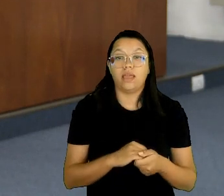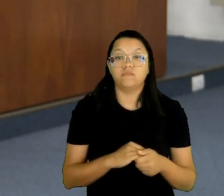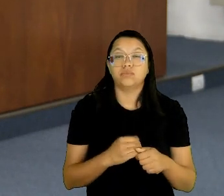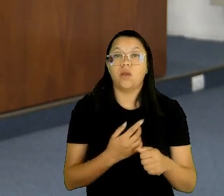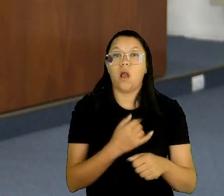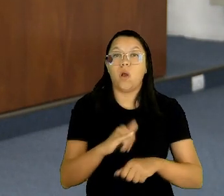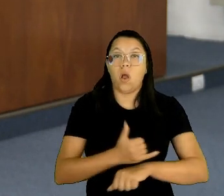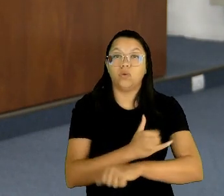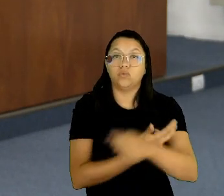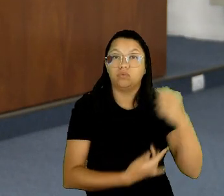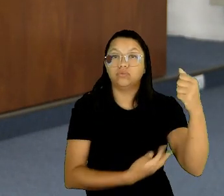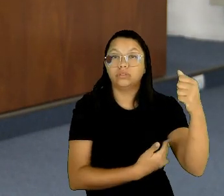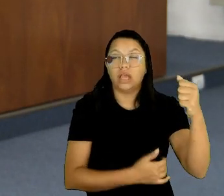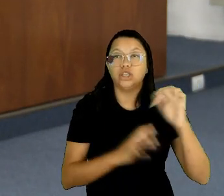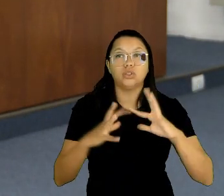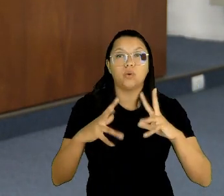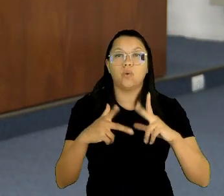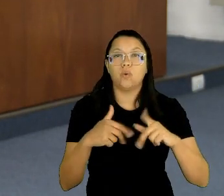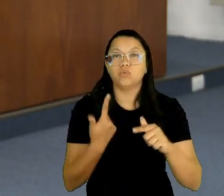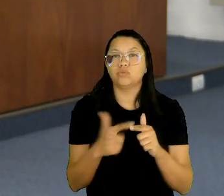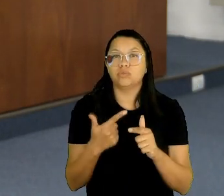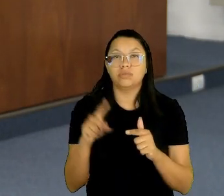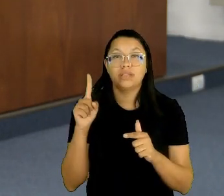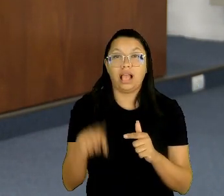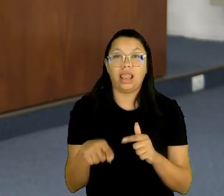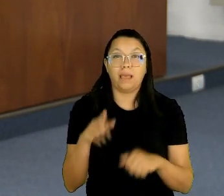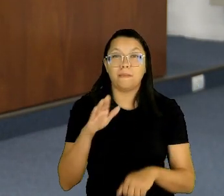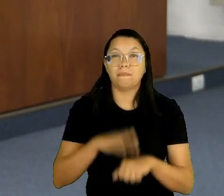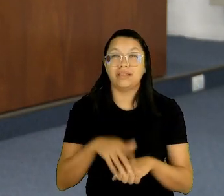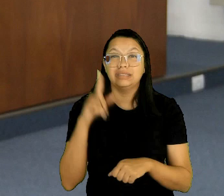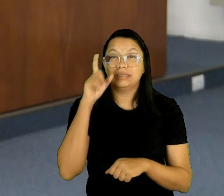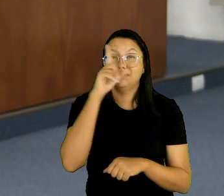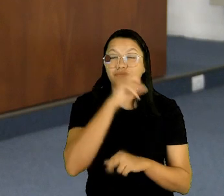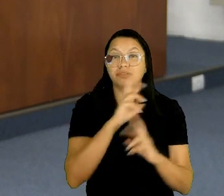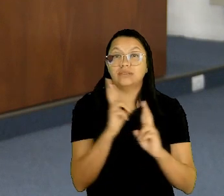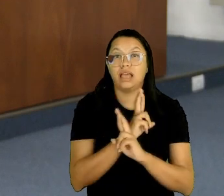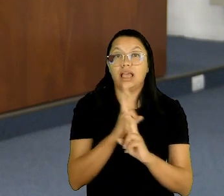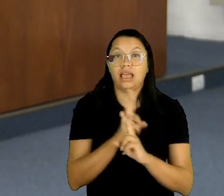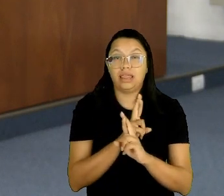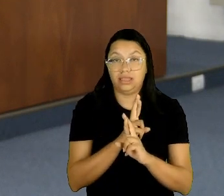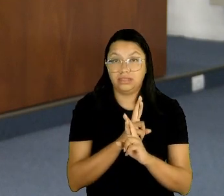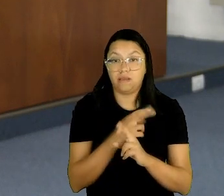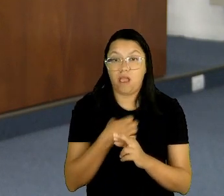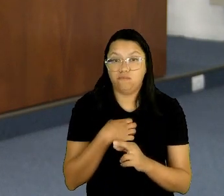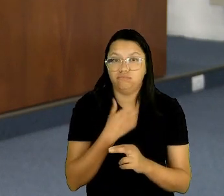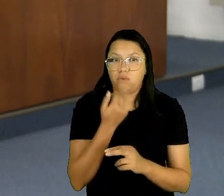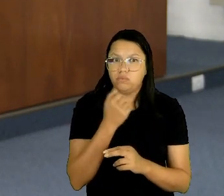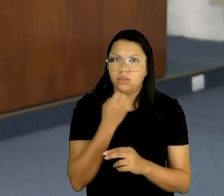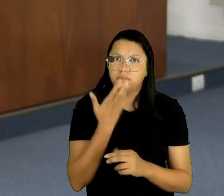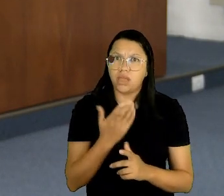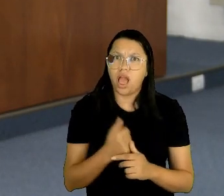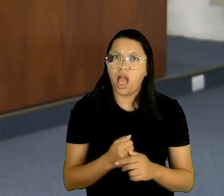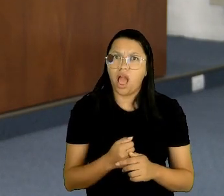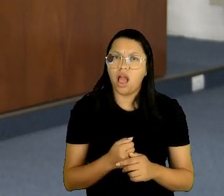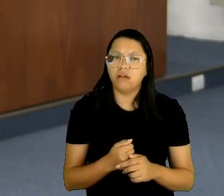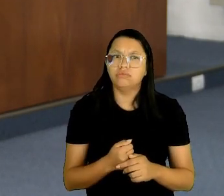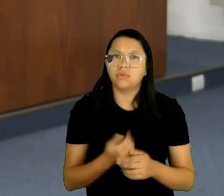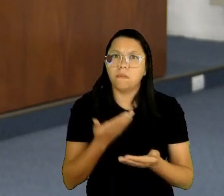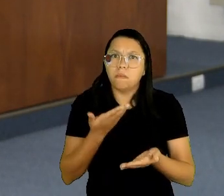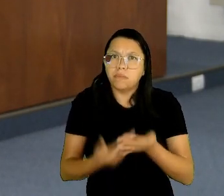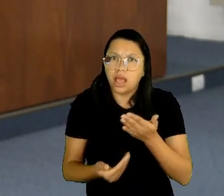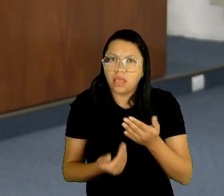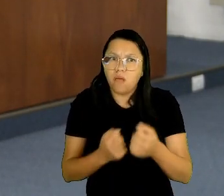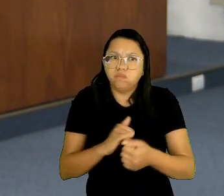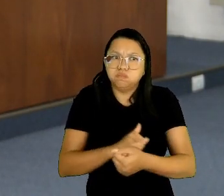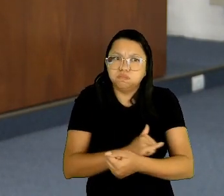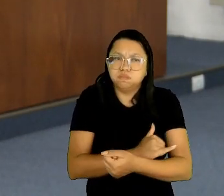eu comentei, o colesterol, de todas as comorbidades, eu acho que é a mais complicada nessa questão de estou comendo bem, estou